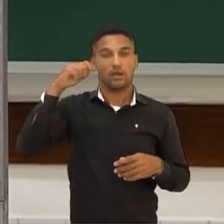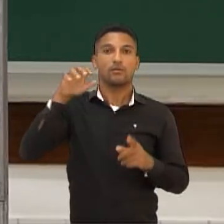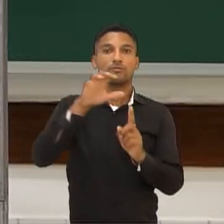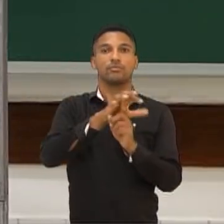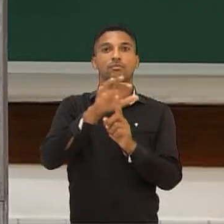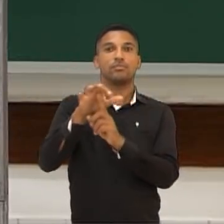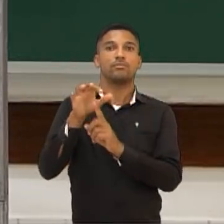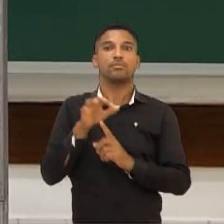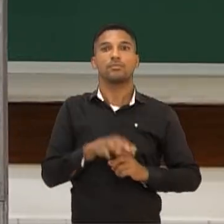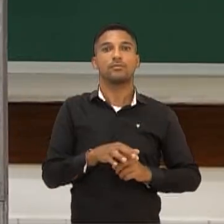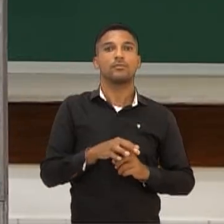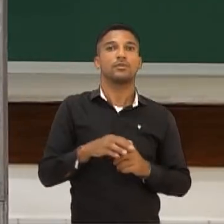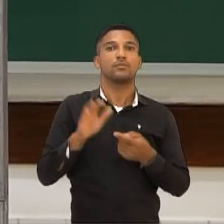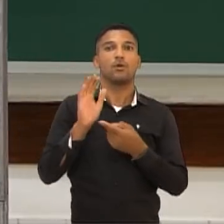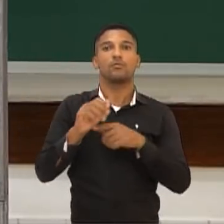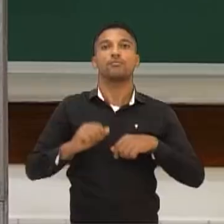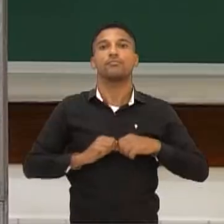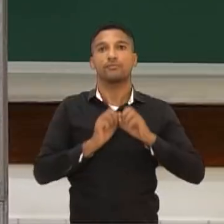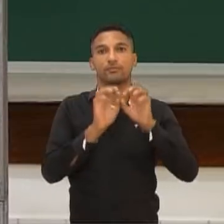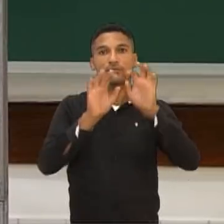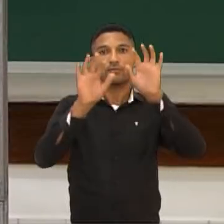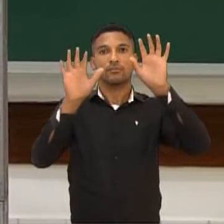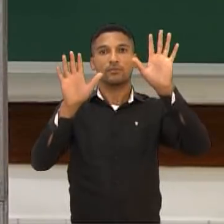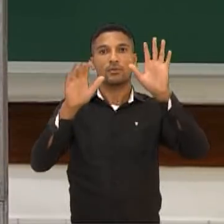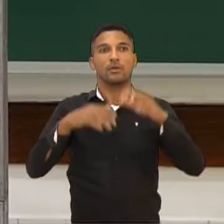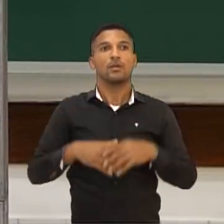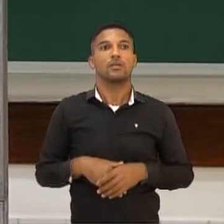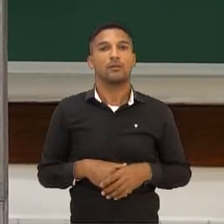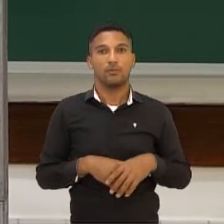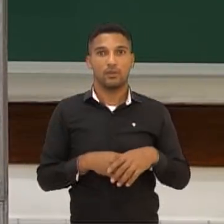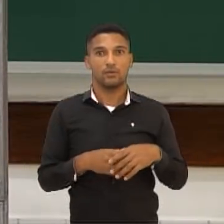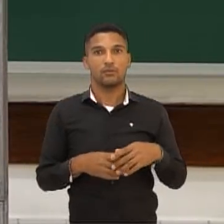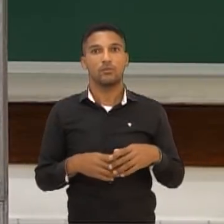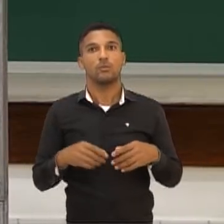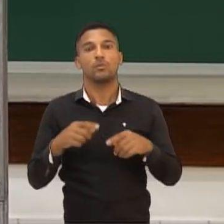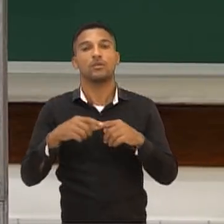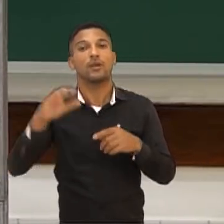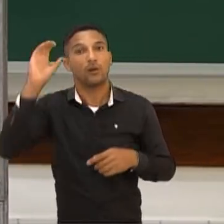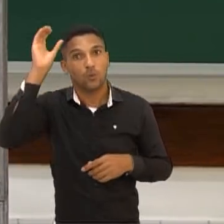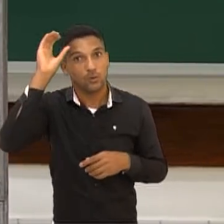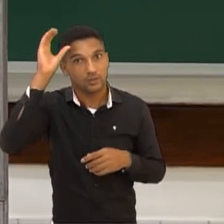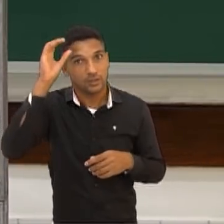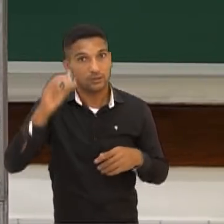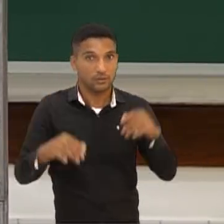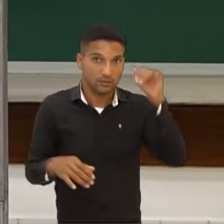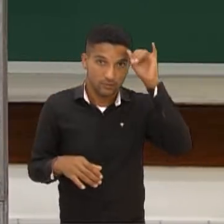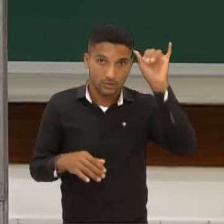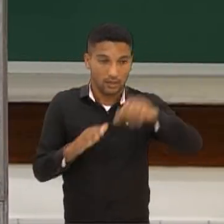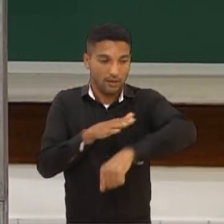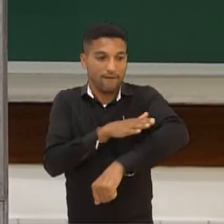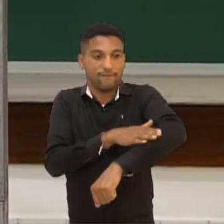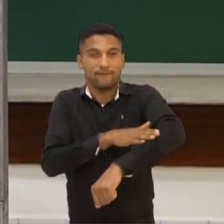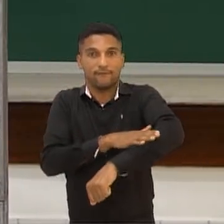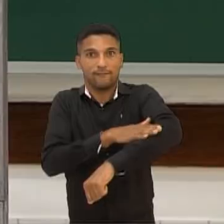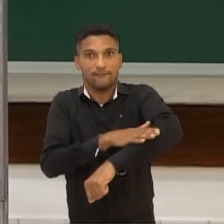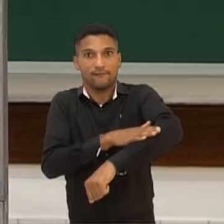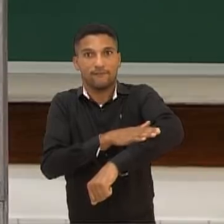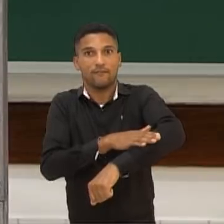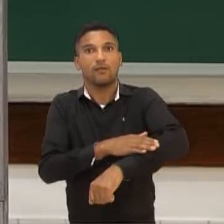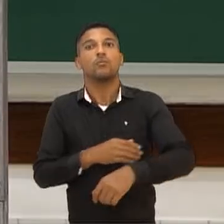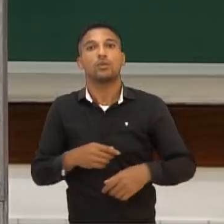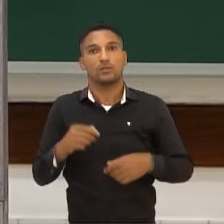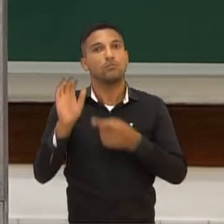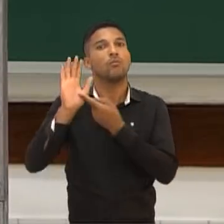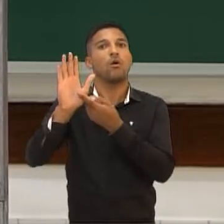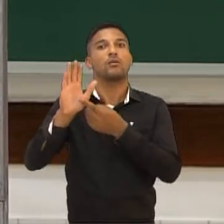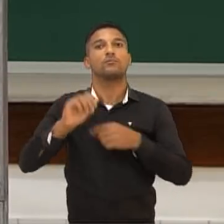de preconceitos, racismo, né? Então, ela é muito forte, consciente nessa luta aí, que se faz muito necessária, né?